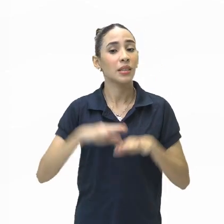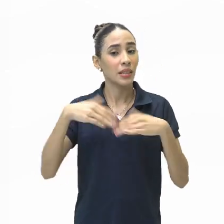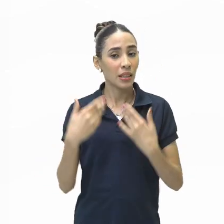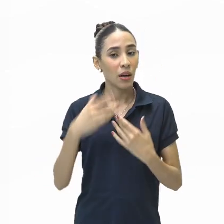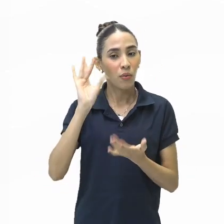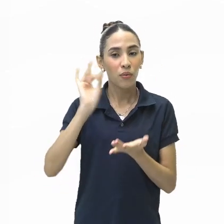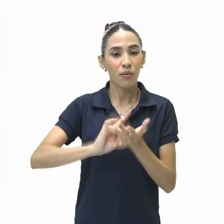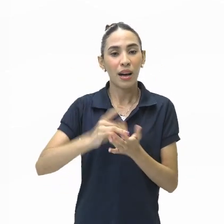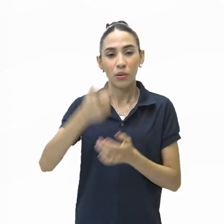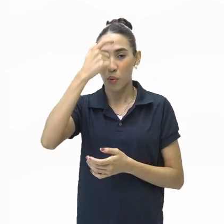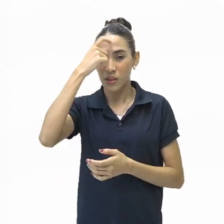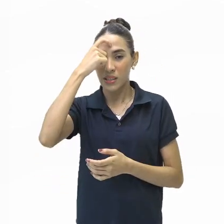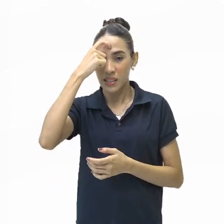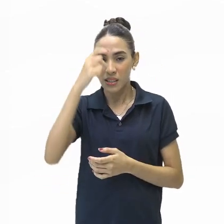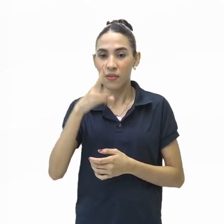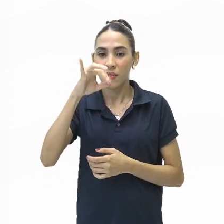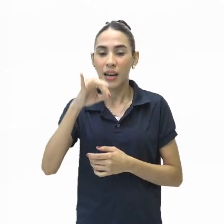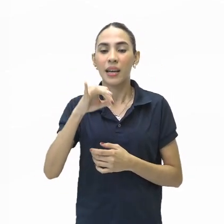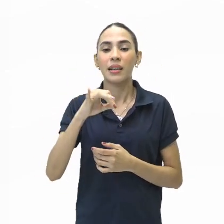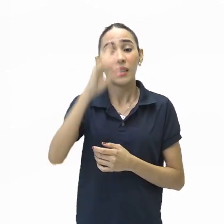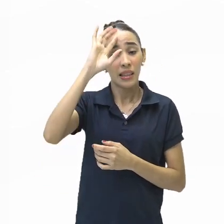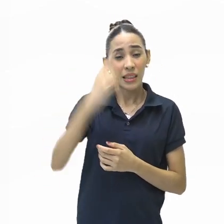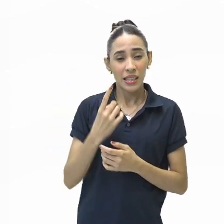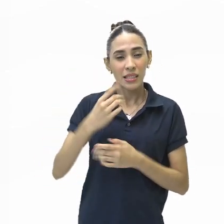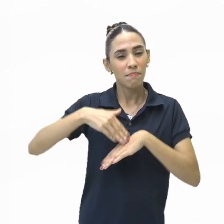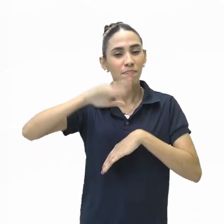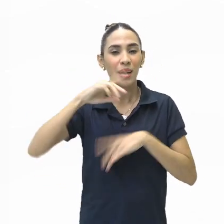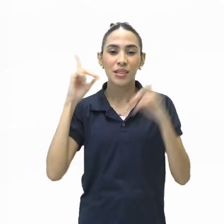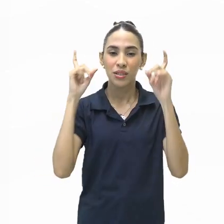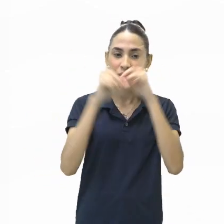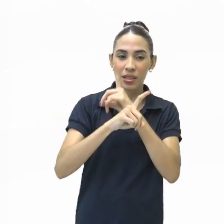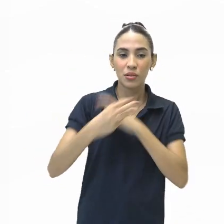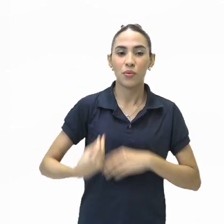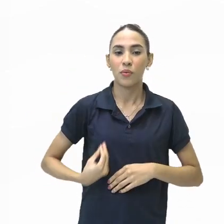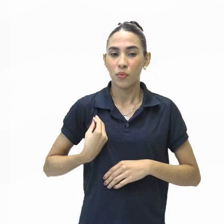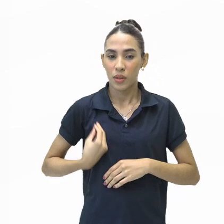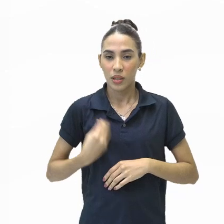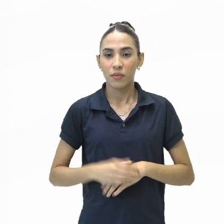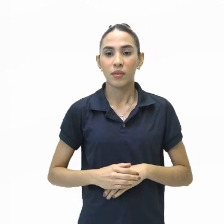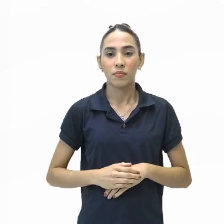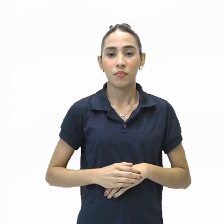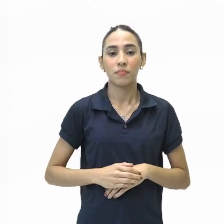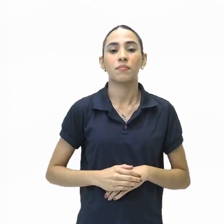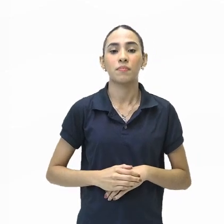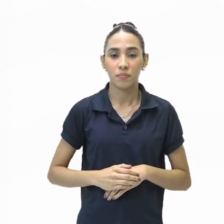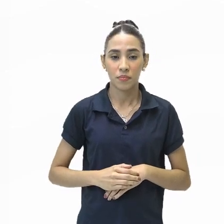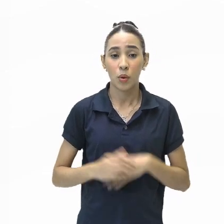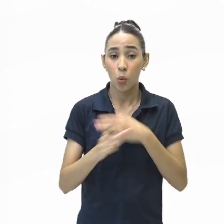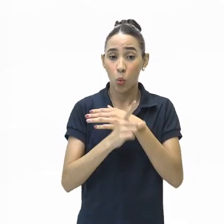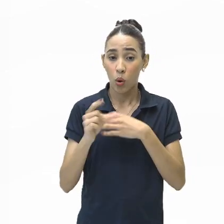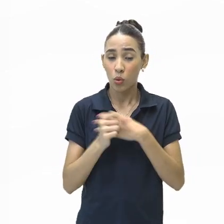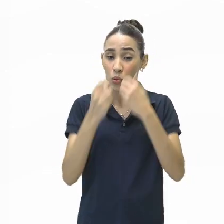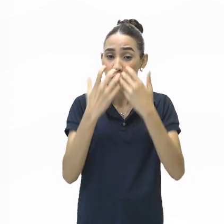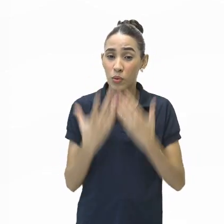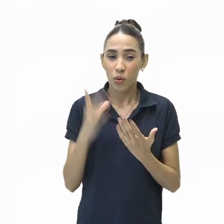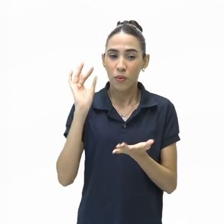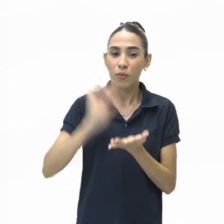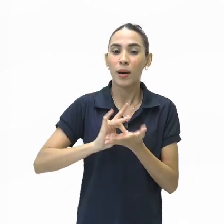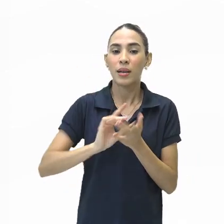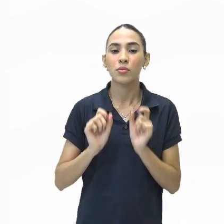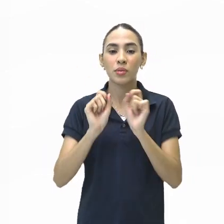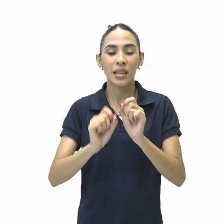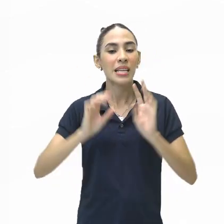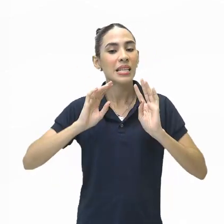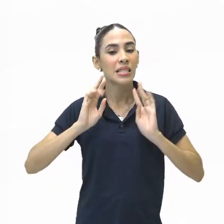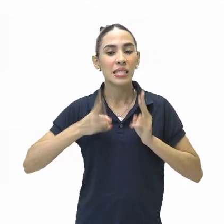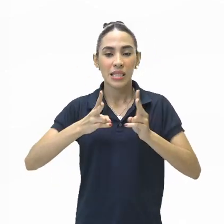dessa consciência que ele será levado a tomar a decisão mais difícil de toda a sua vida. Christopher Nolan declarou em mais de uma ocasião que